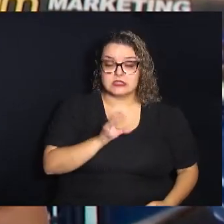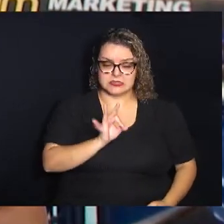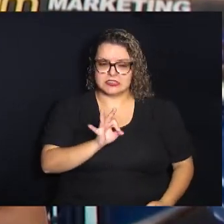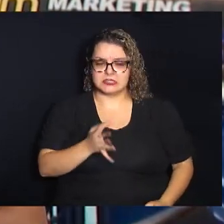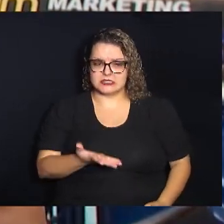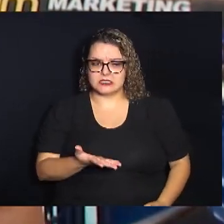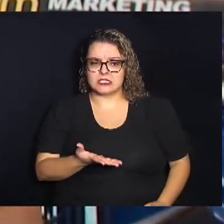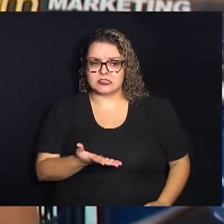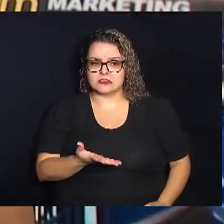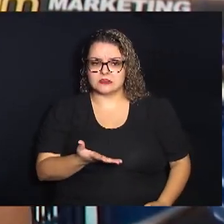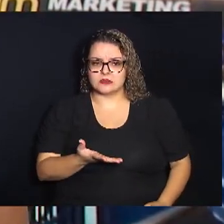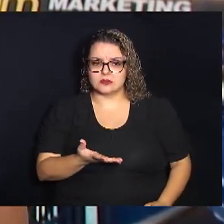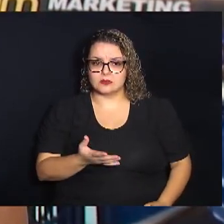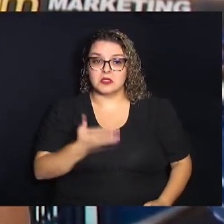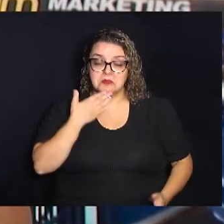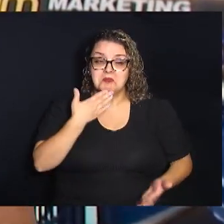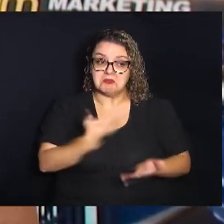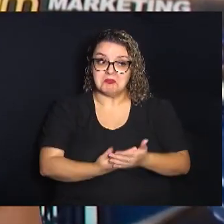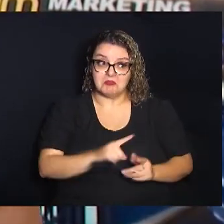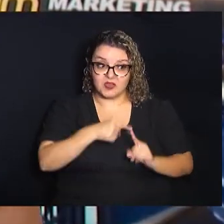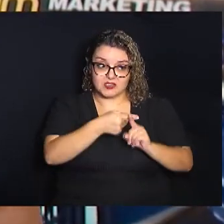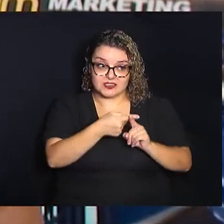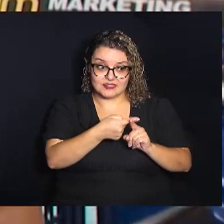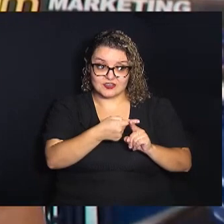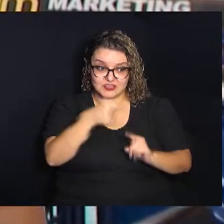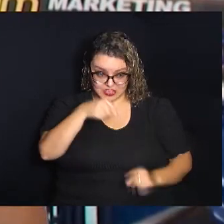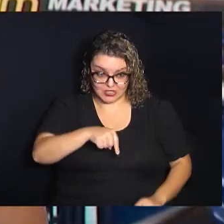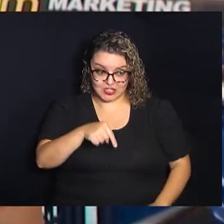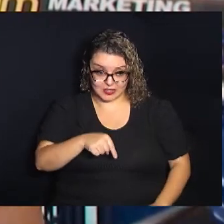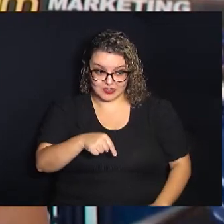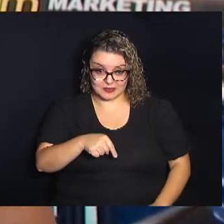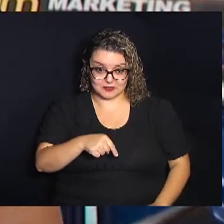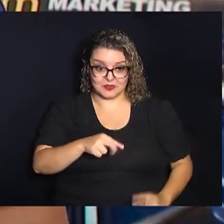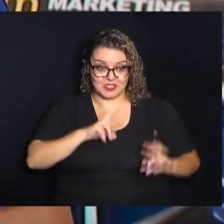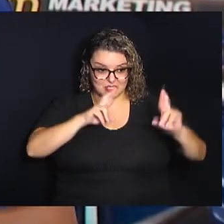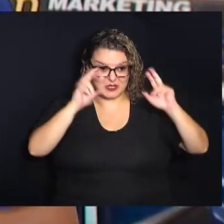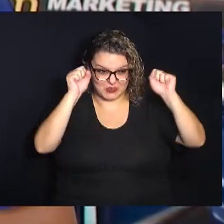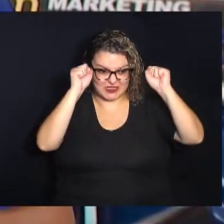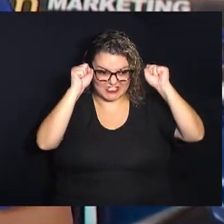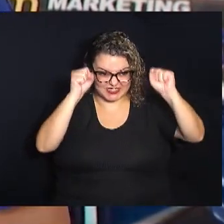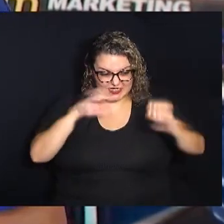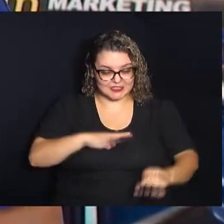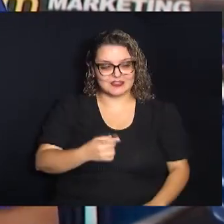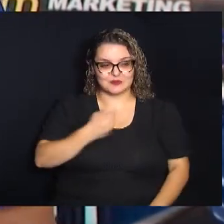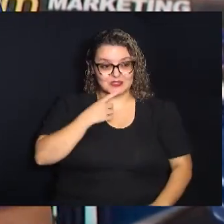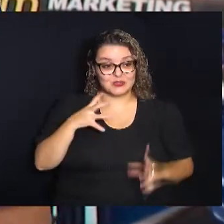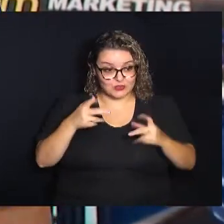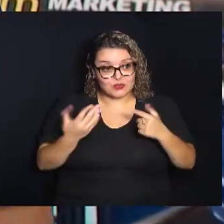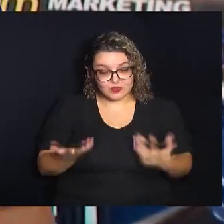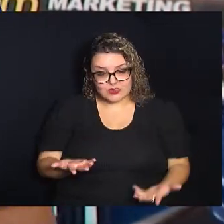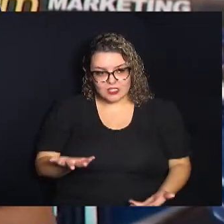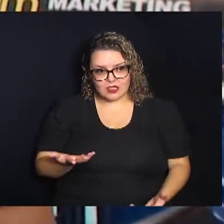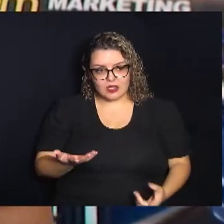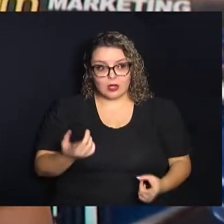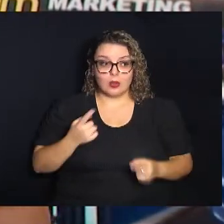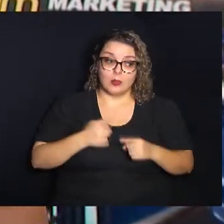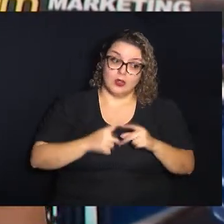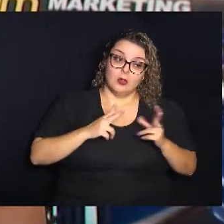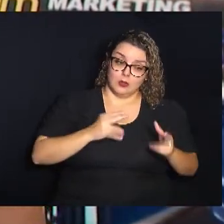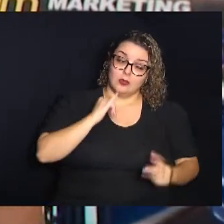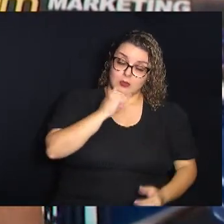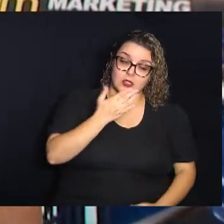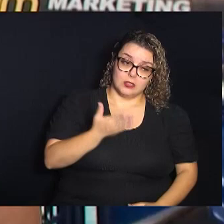certeza, não é, foi uma surpresa muito positiva aqui para a torcida campineira e tudo mais, porque como você disse,